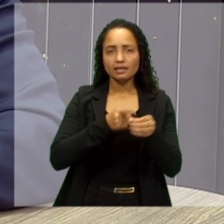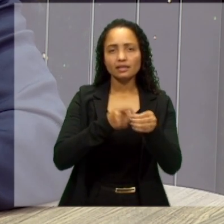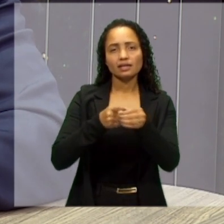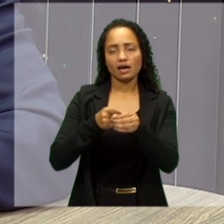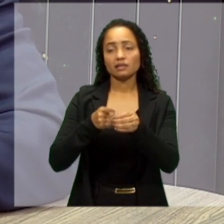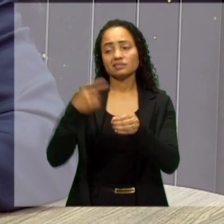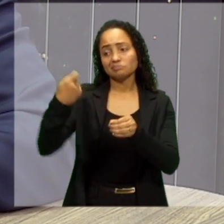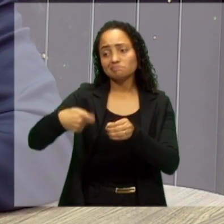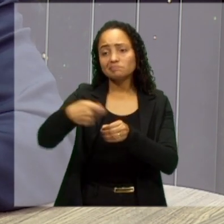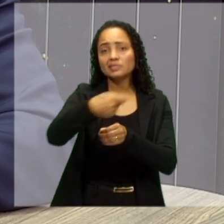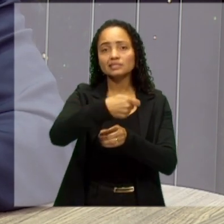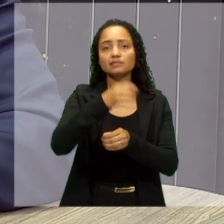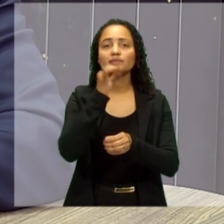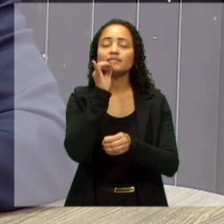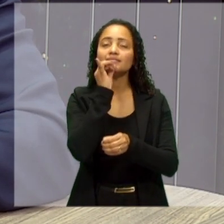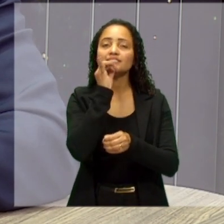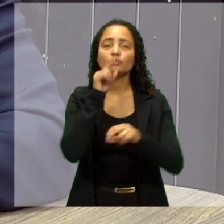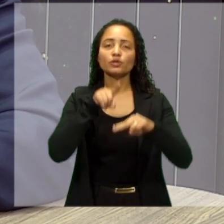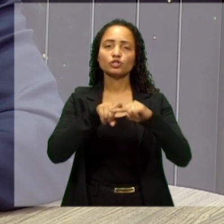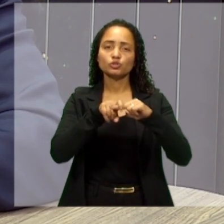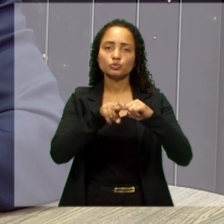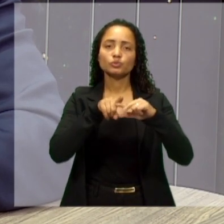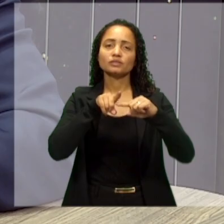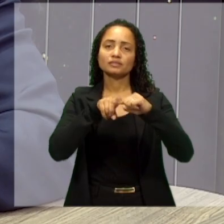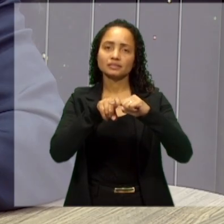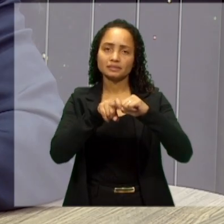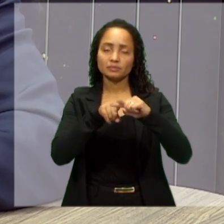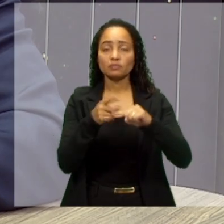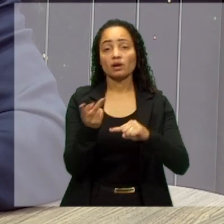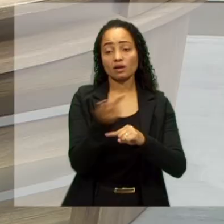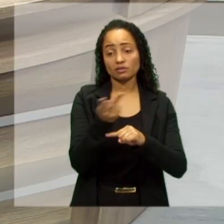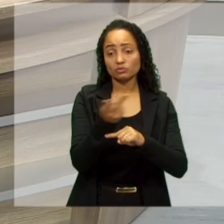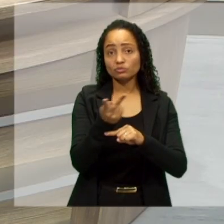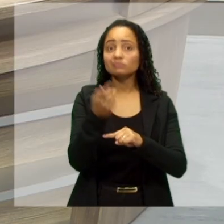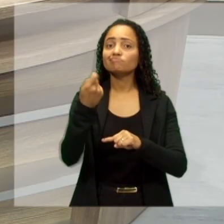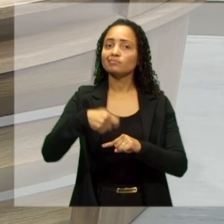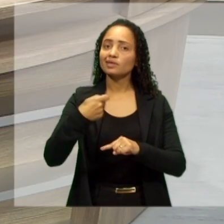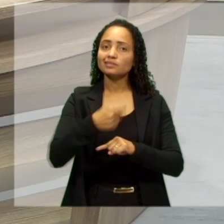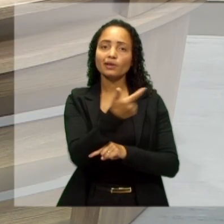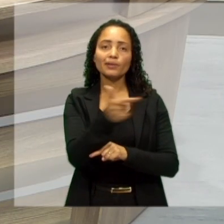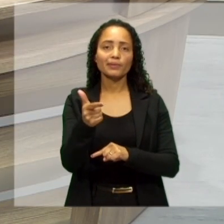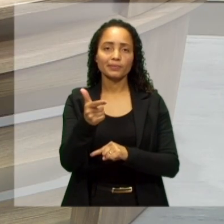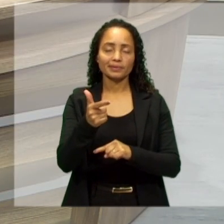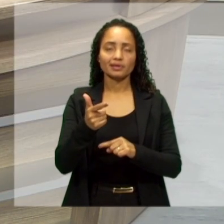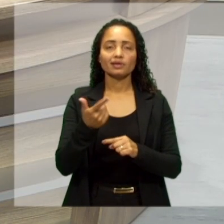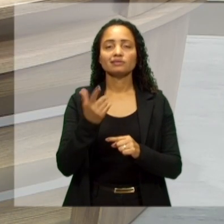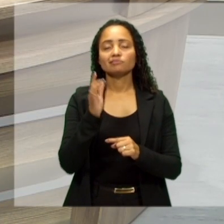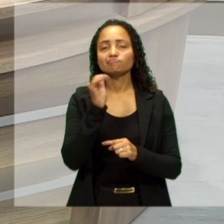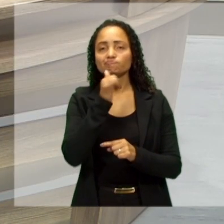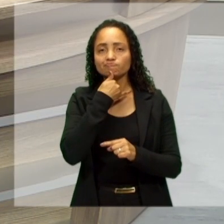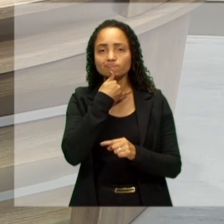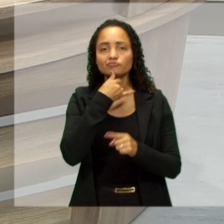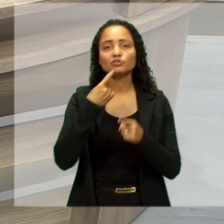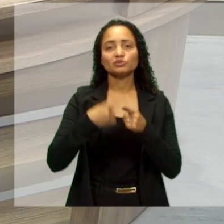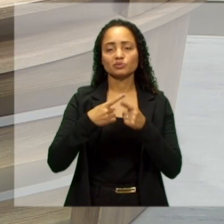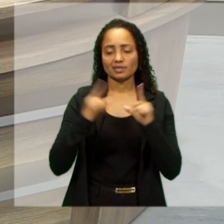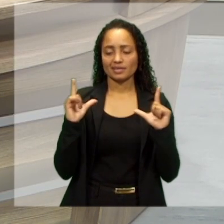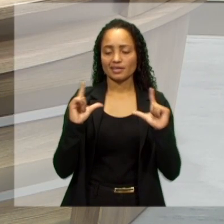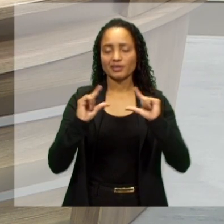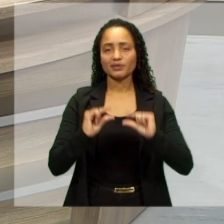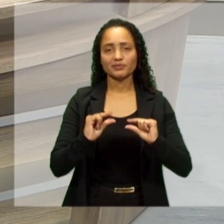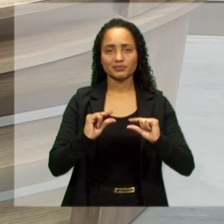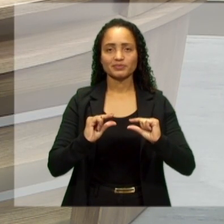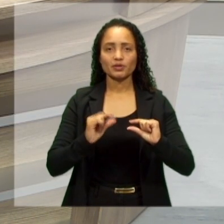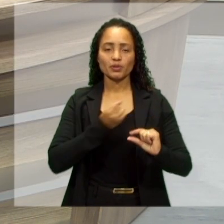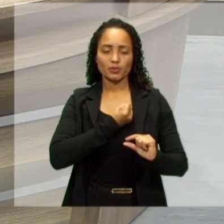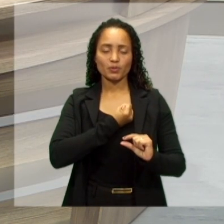grande, por exemplo, Tijucas, Itapema, que ainda não foram abarcadas. E, infelizmente, pelo número reduzido de defensores, essas cidades